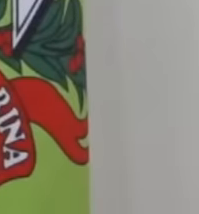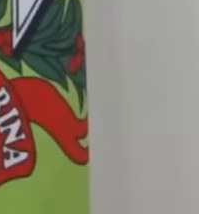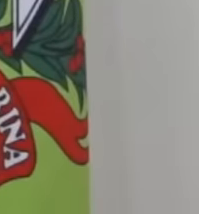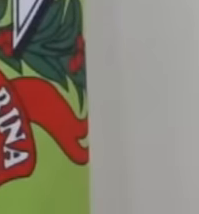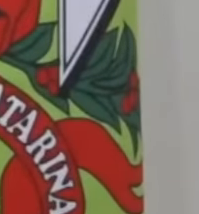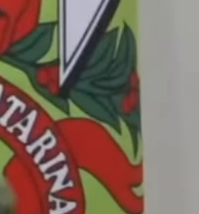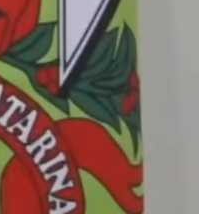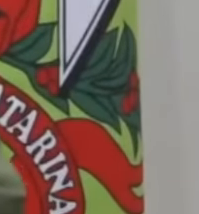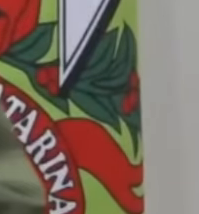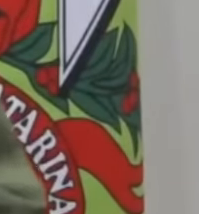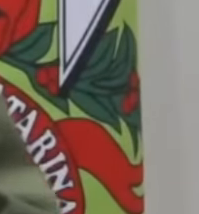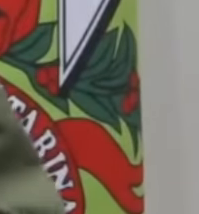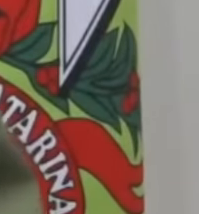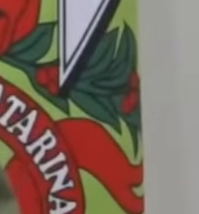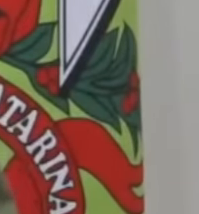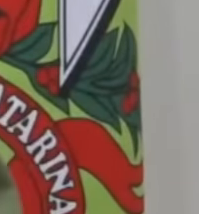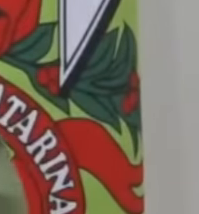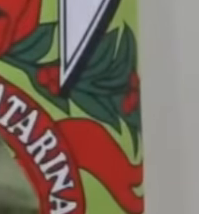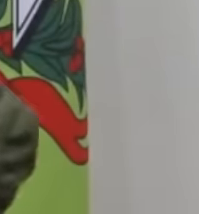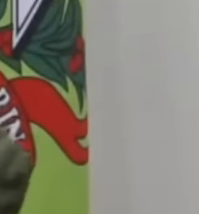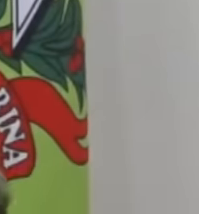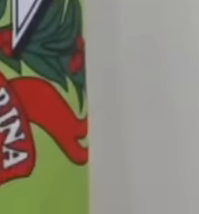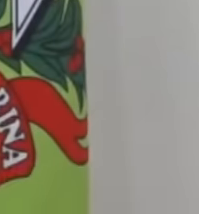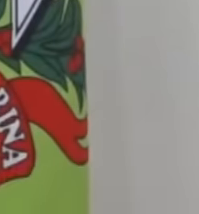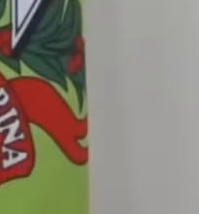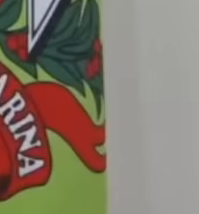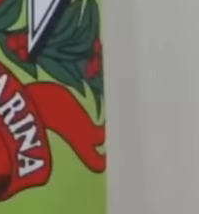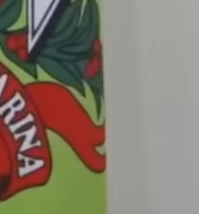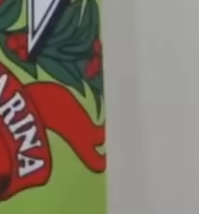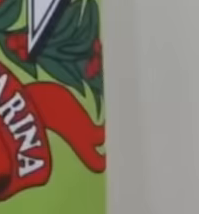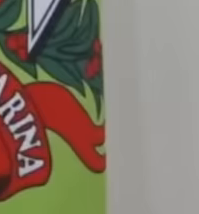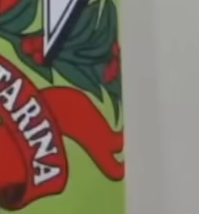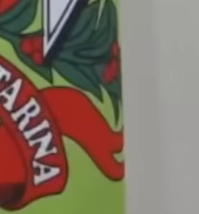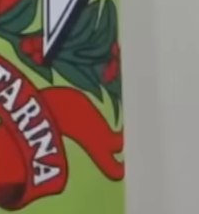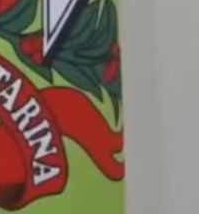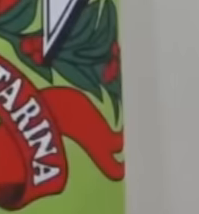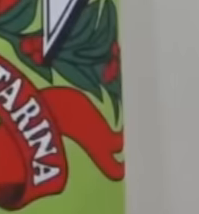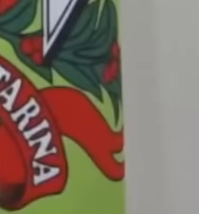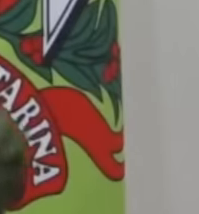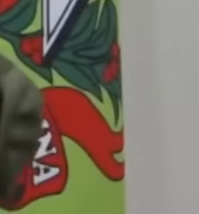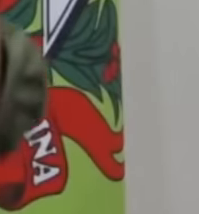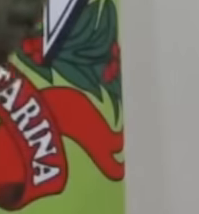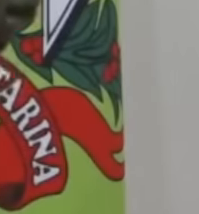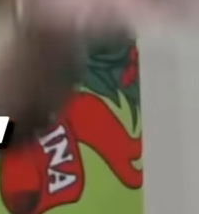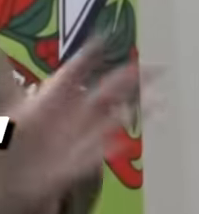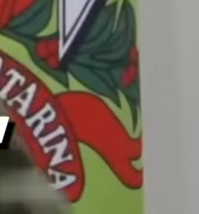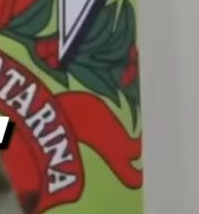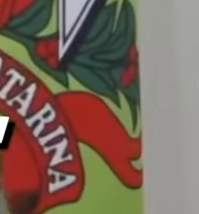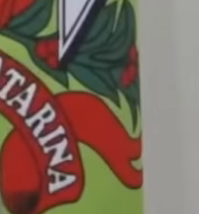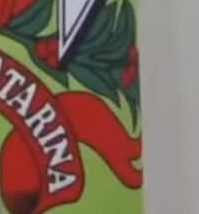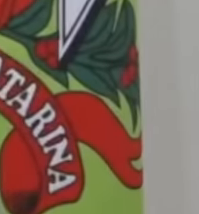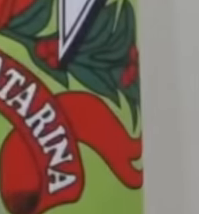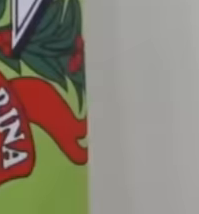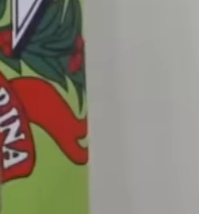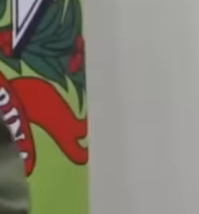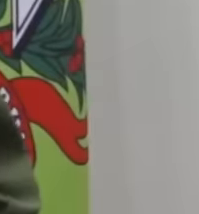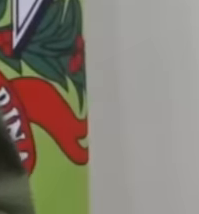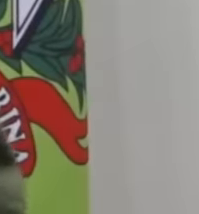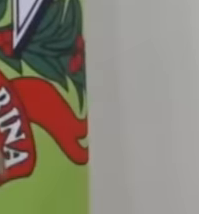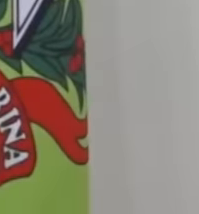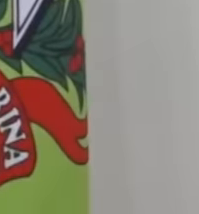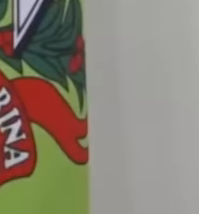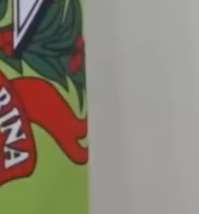Um cidadão comum, se ele fizer um comentáriozinho lá duvidoso, vai ter suas redes sociais derrubadas, vai responder por fake news, seja lá o que for.